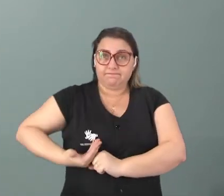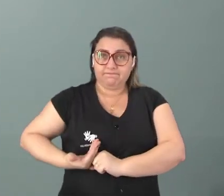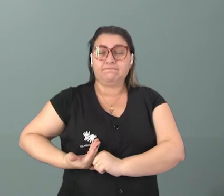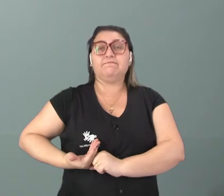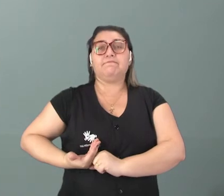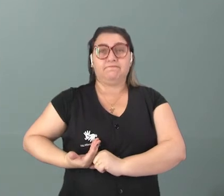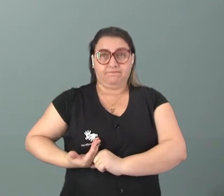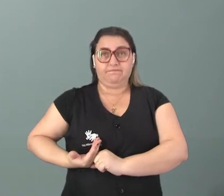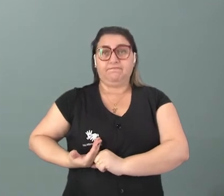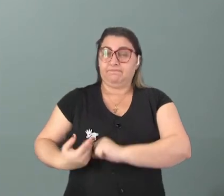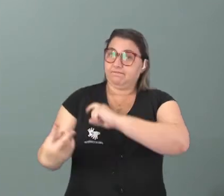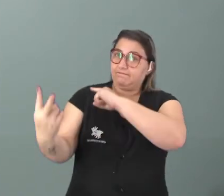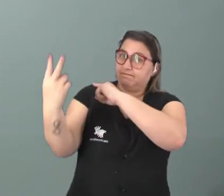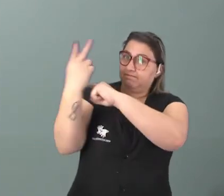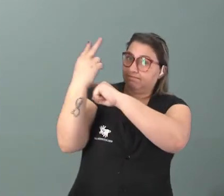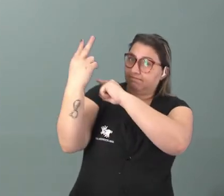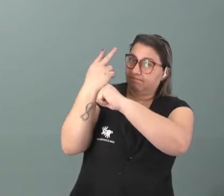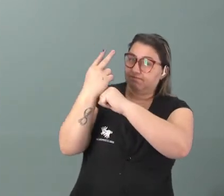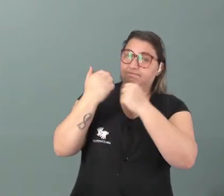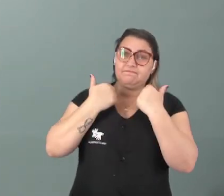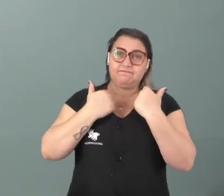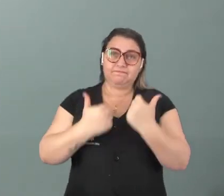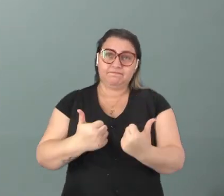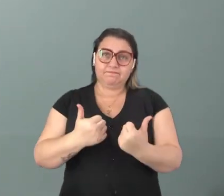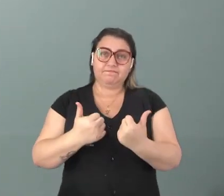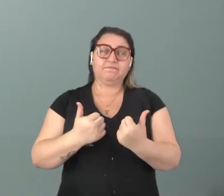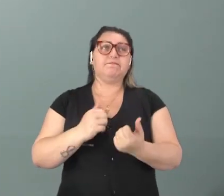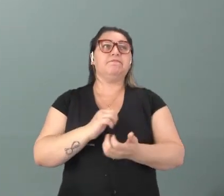A ser protegido, certinho?